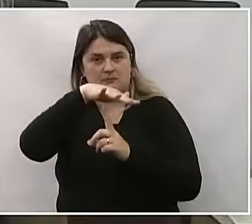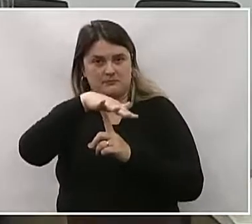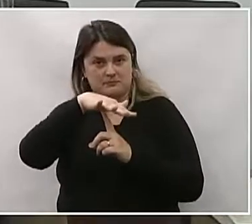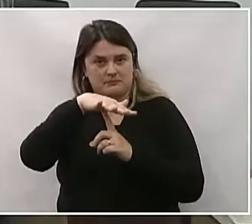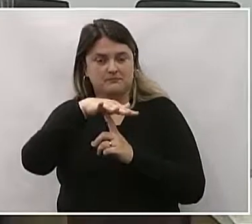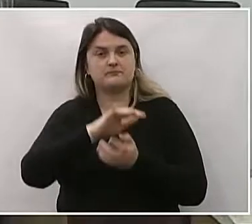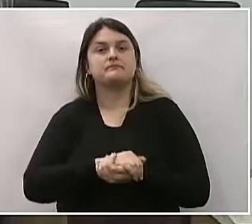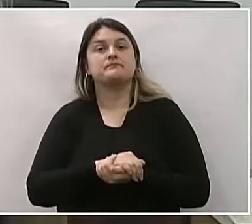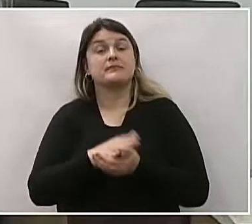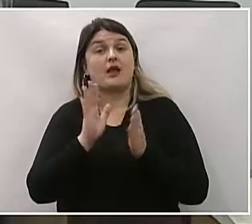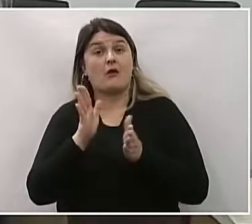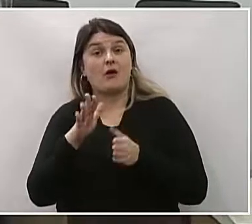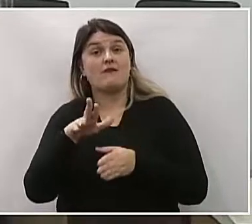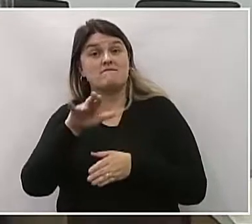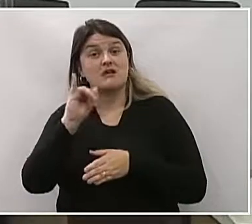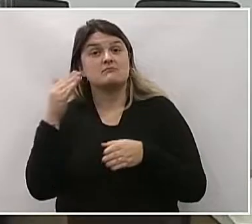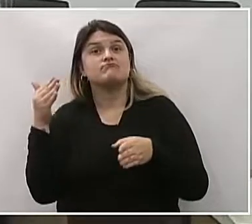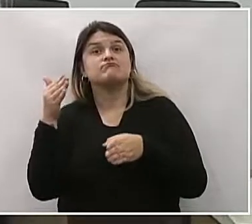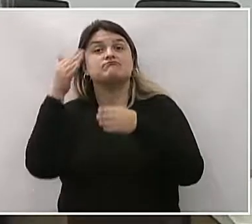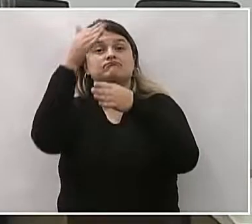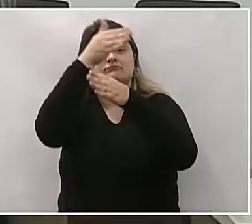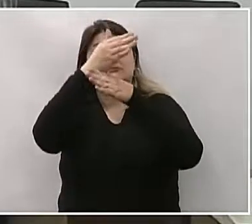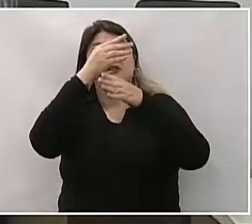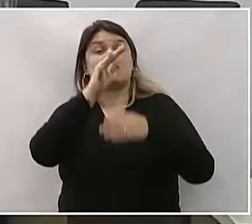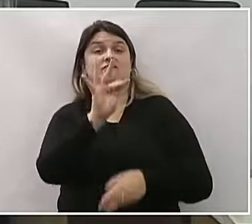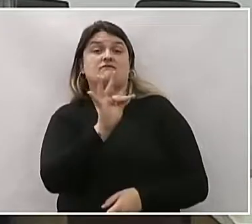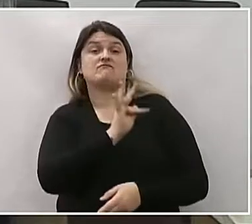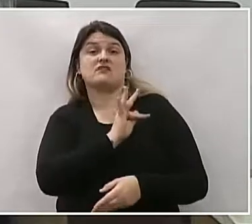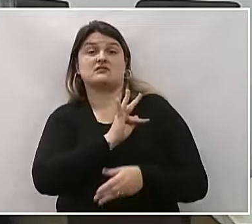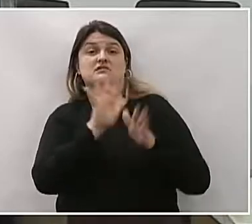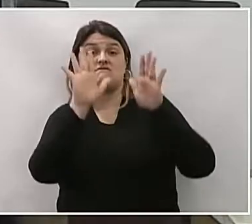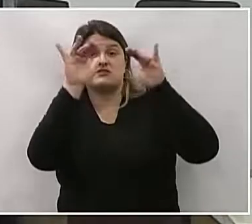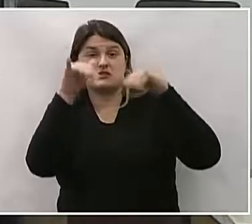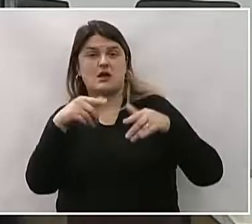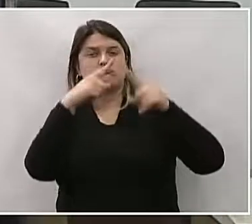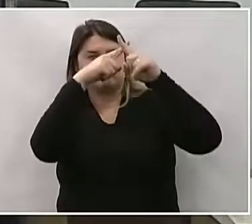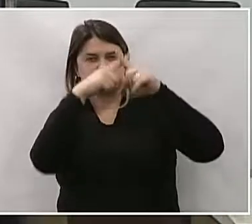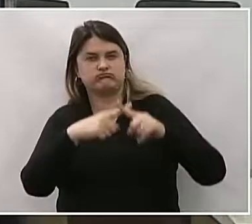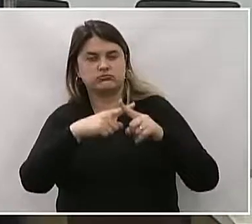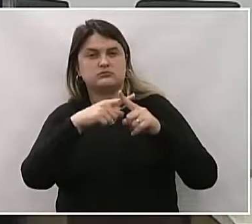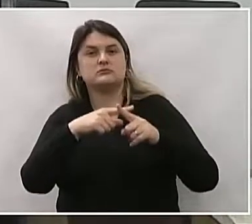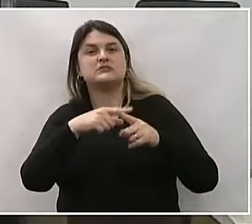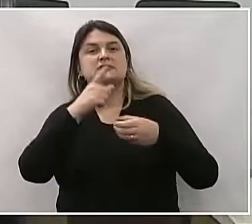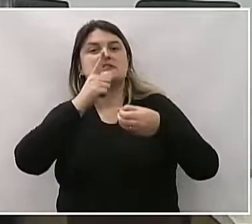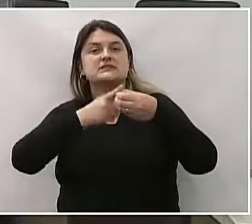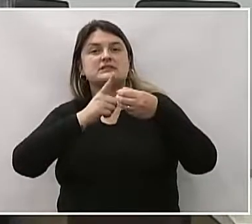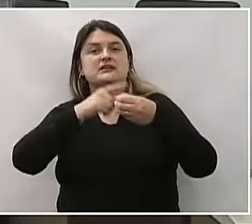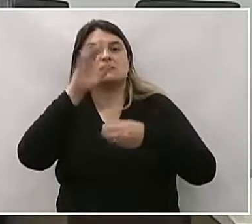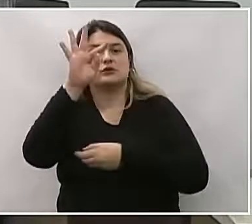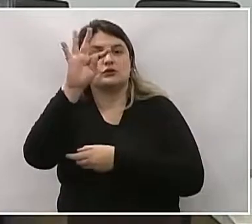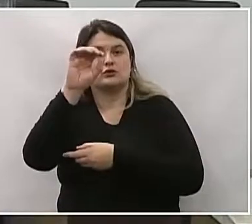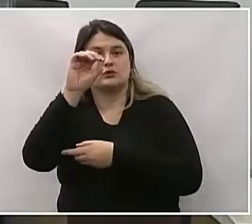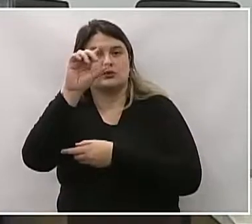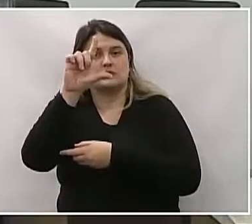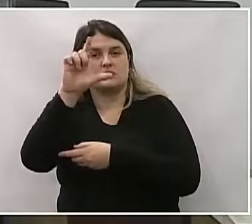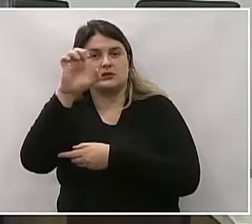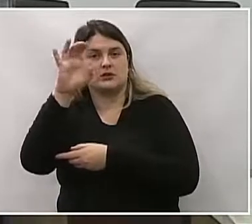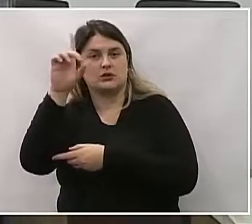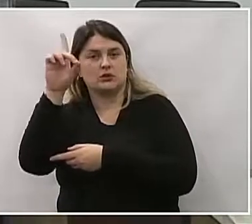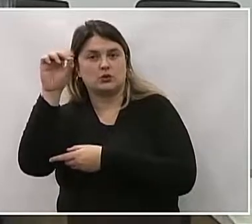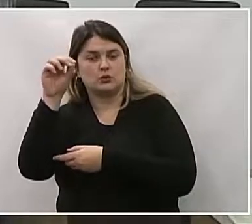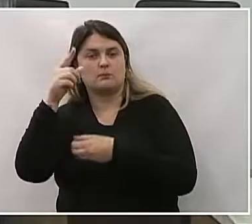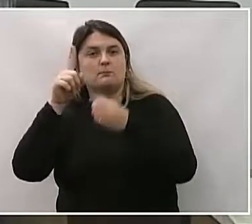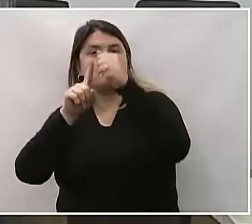vai agora a participar do da fase final a paz Estadual que vai acontecer na cidade de Toledo